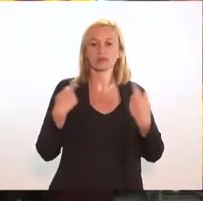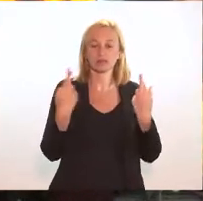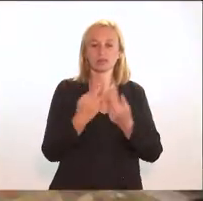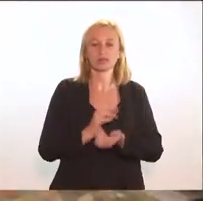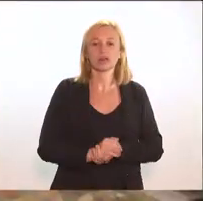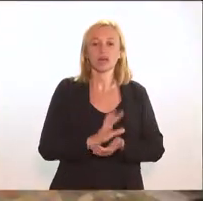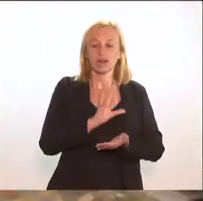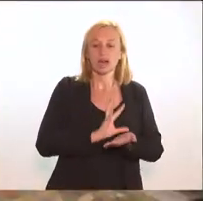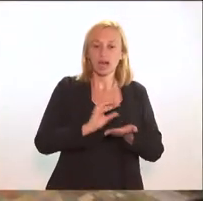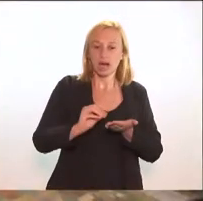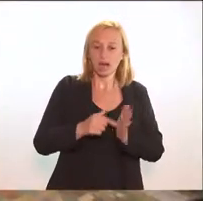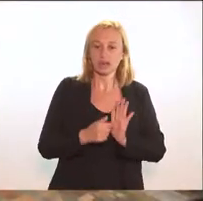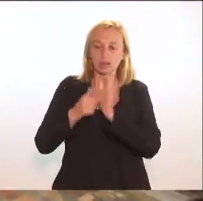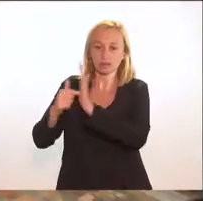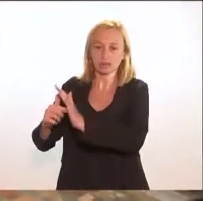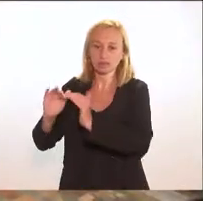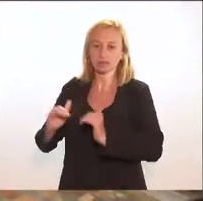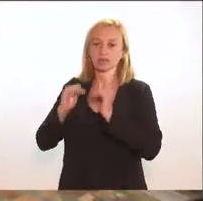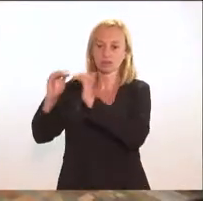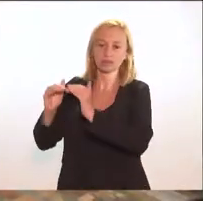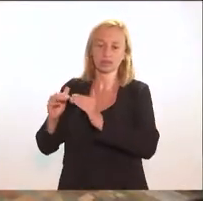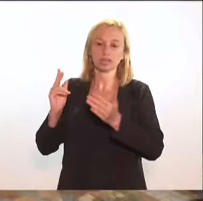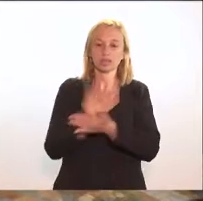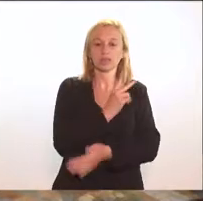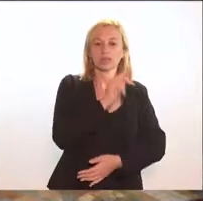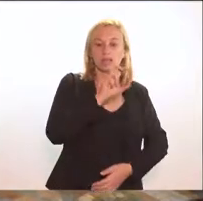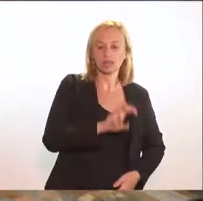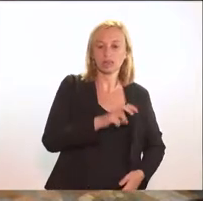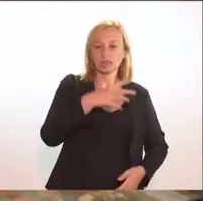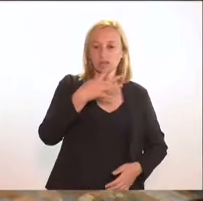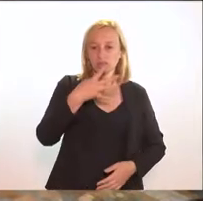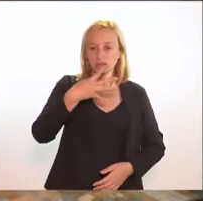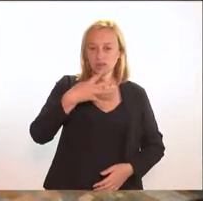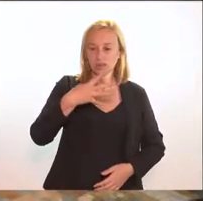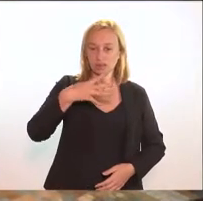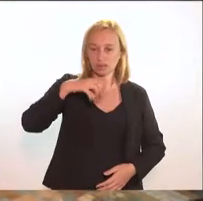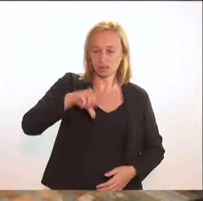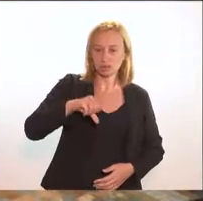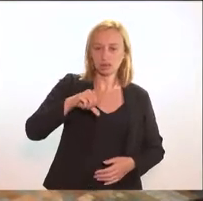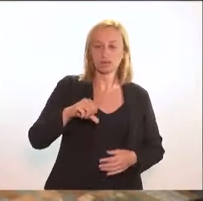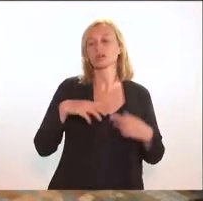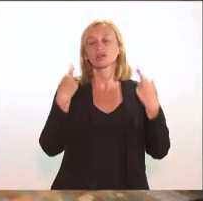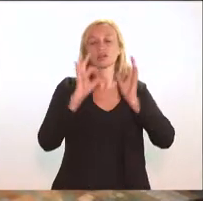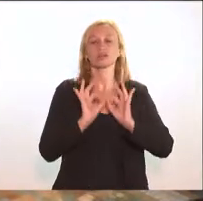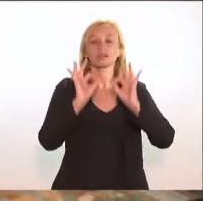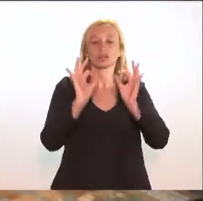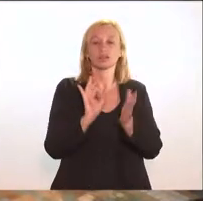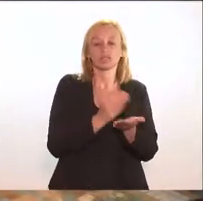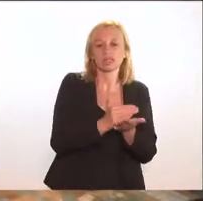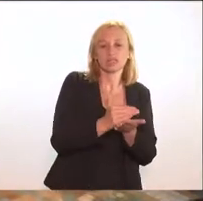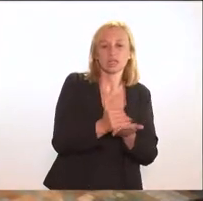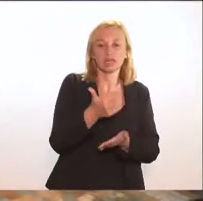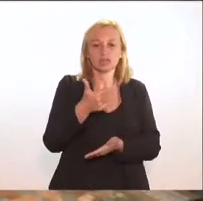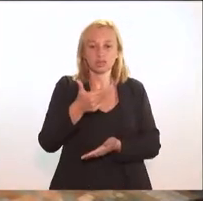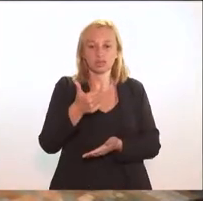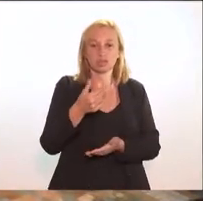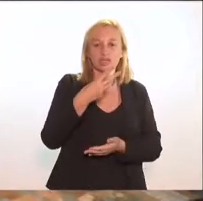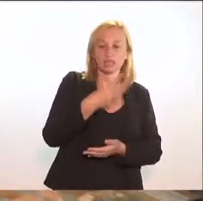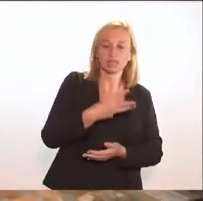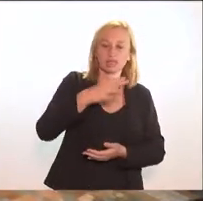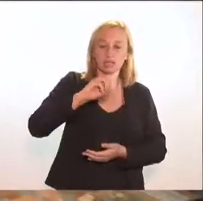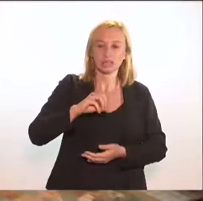A ata reflete com exatidão o ocorrido na 59ª sessão extraordinária, que, iniciada às 12 horas e 30